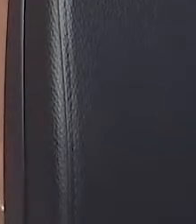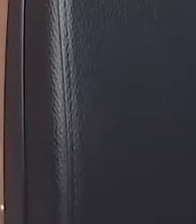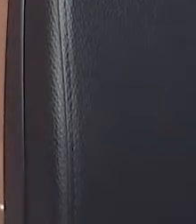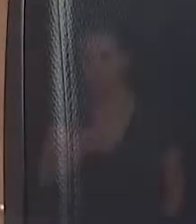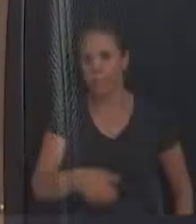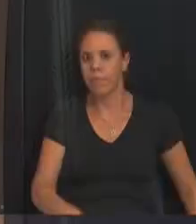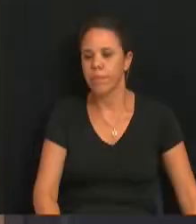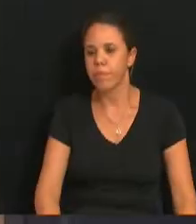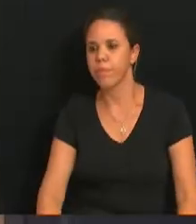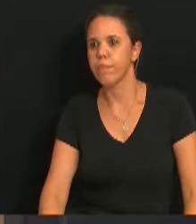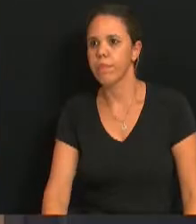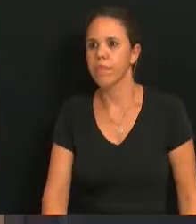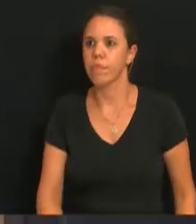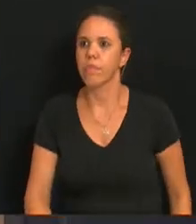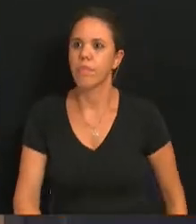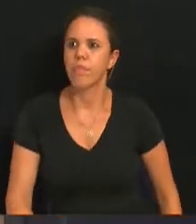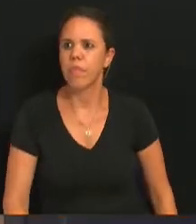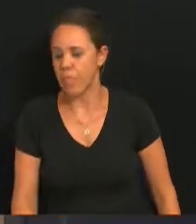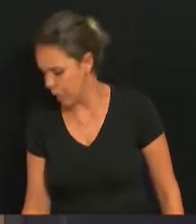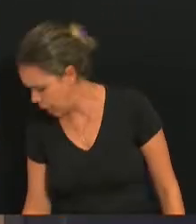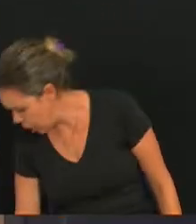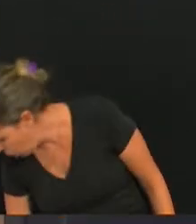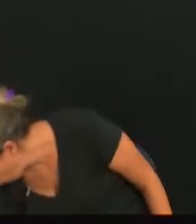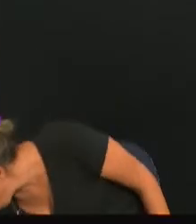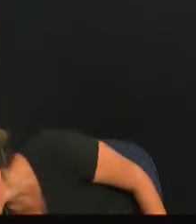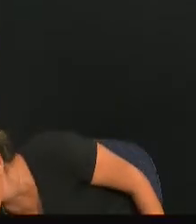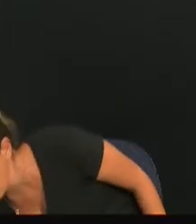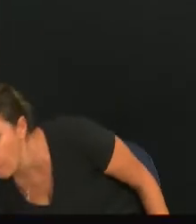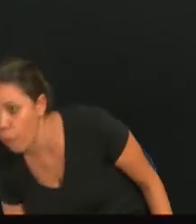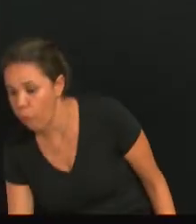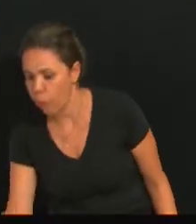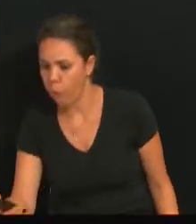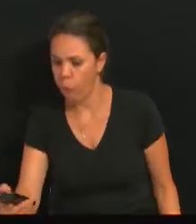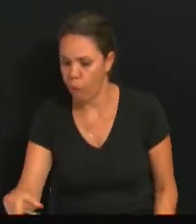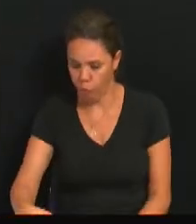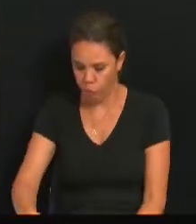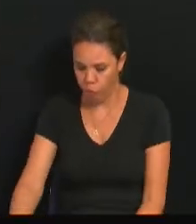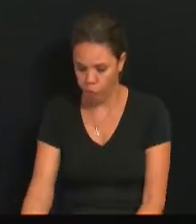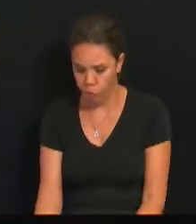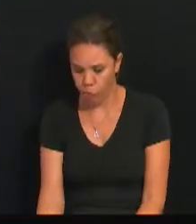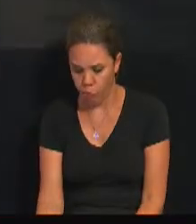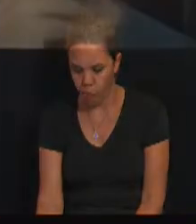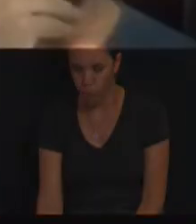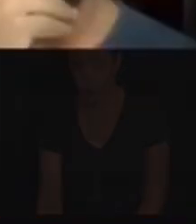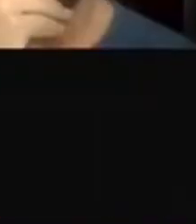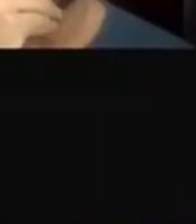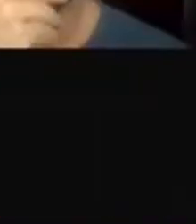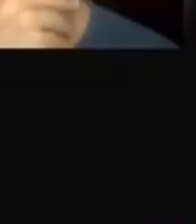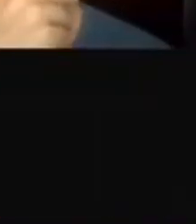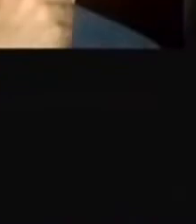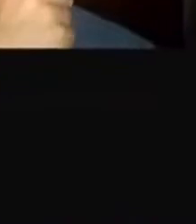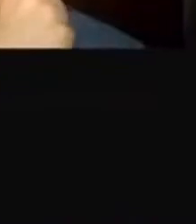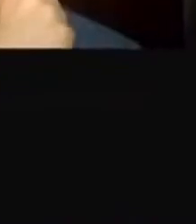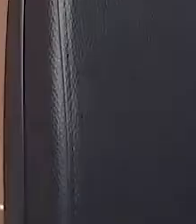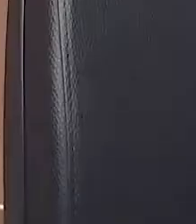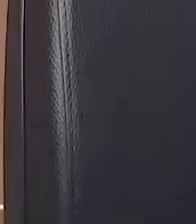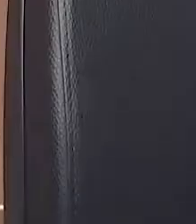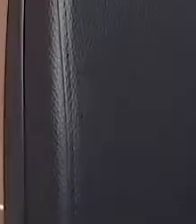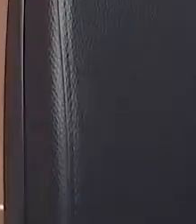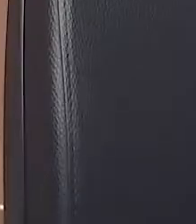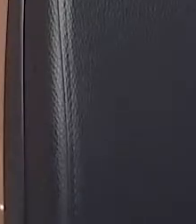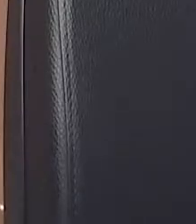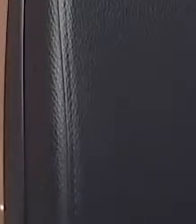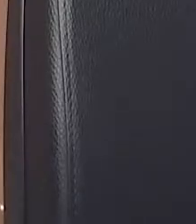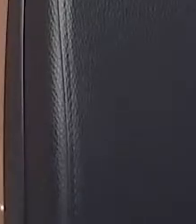um parceiro, que tem apoiado muito juridicamente a luta da carreira das monitoras e agentes de educação